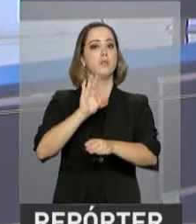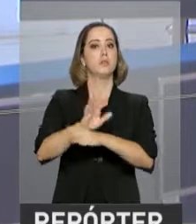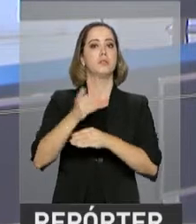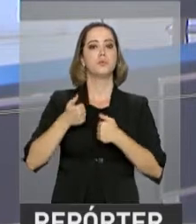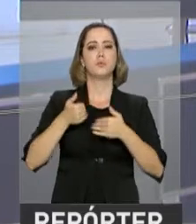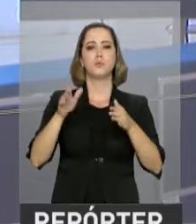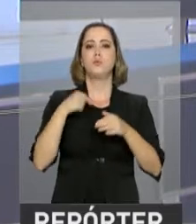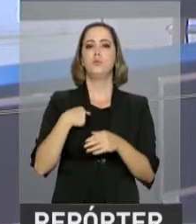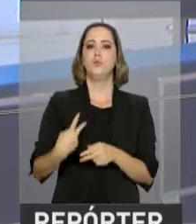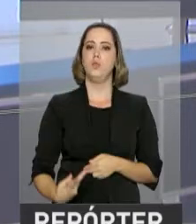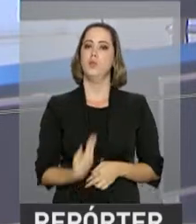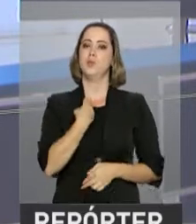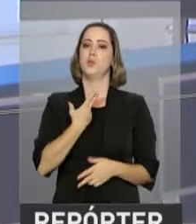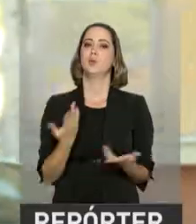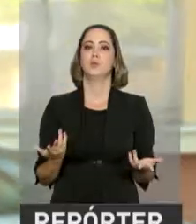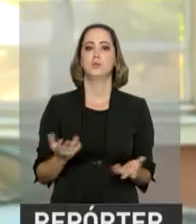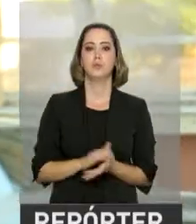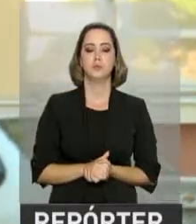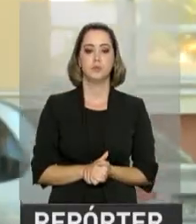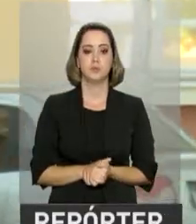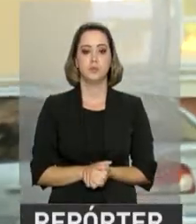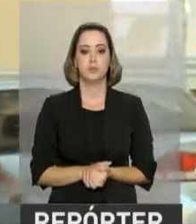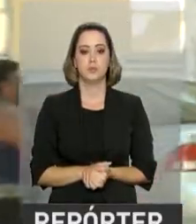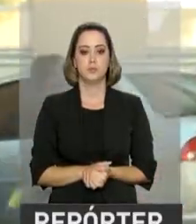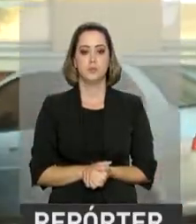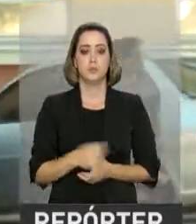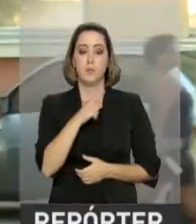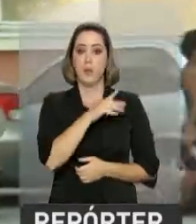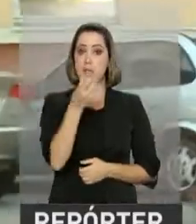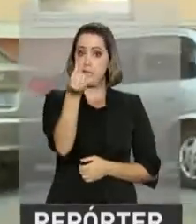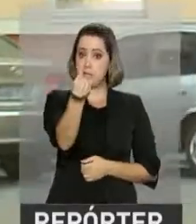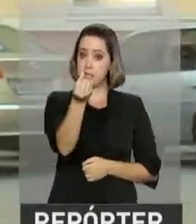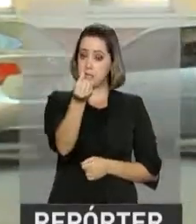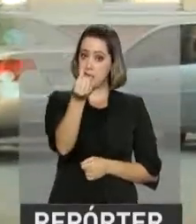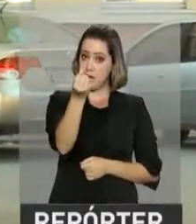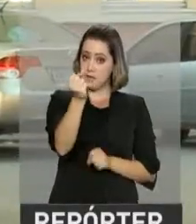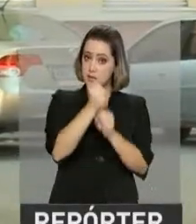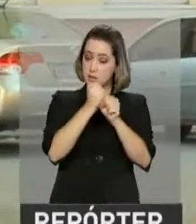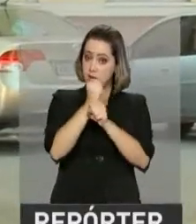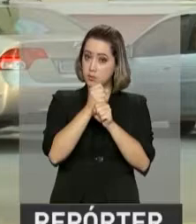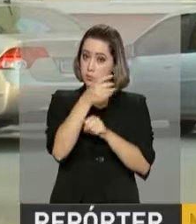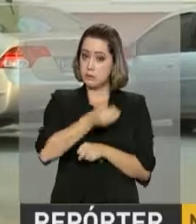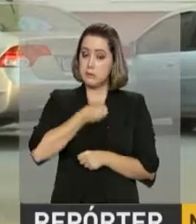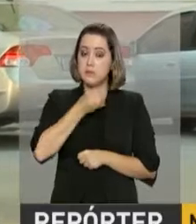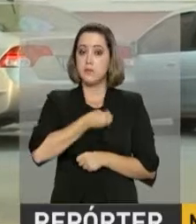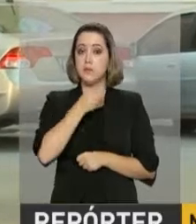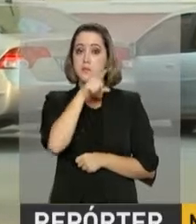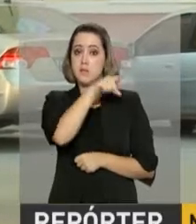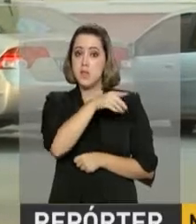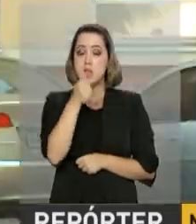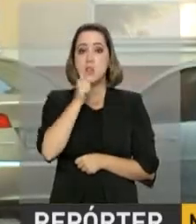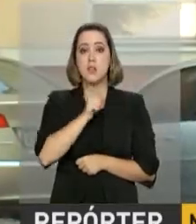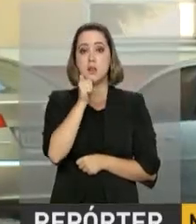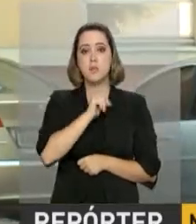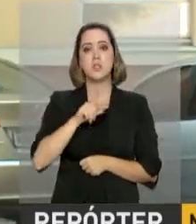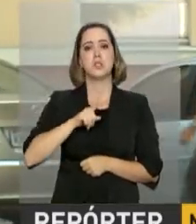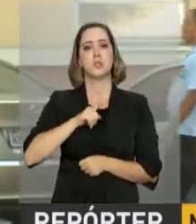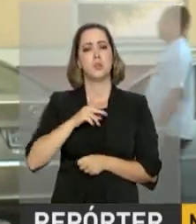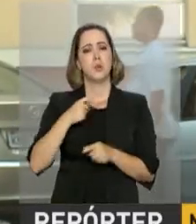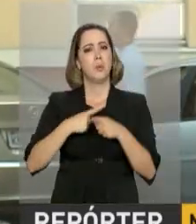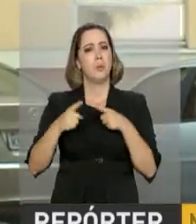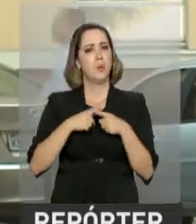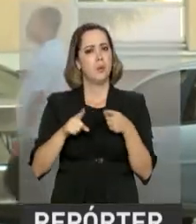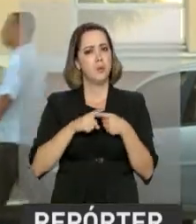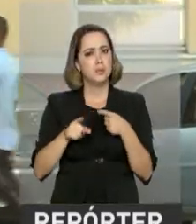ampliar o número de cirurgias. Durante 6 anos, a vida de Patrícia, que sofria de diabetes e